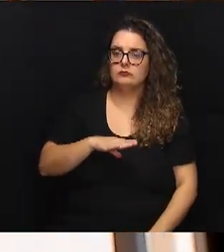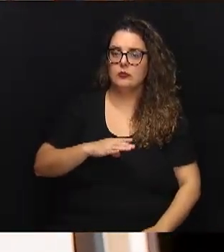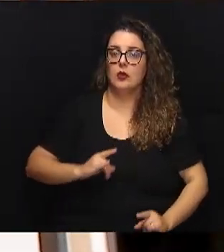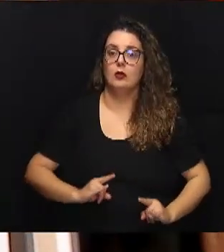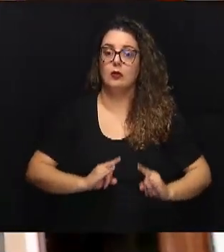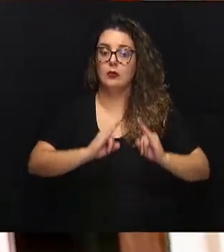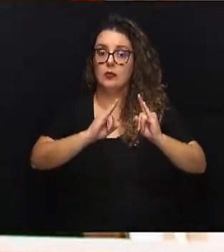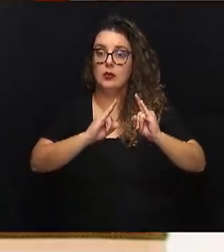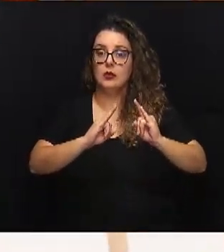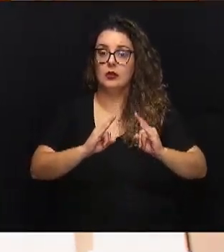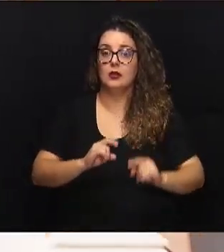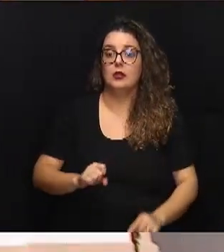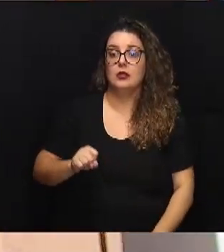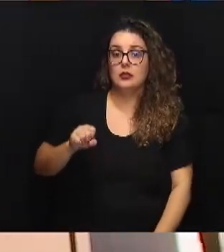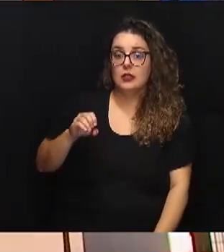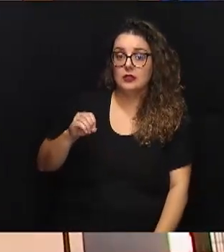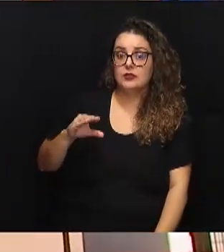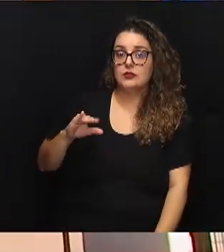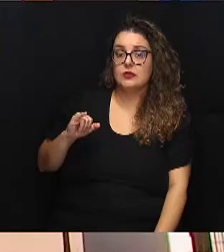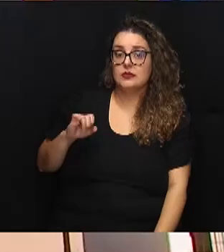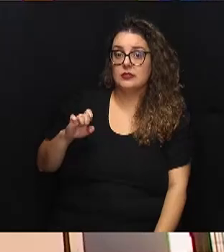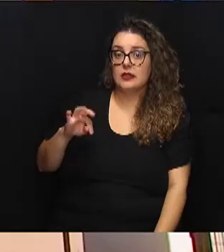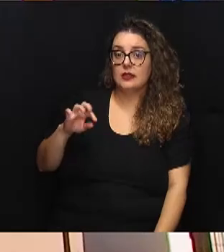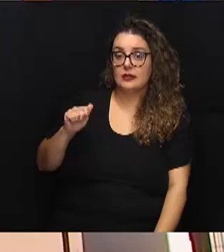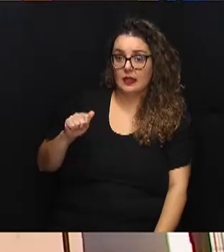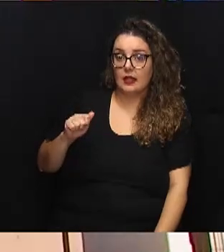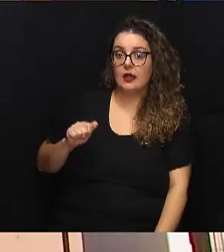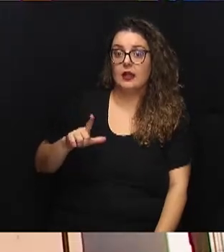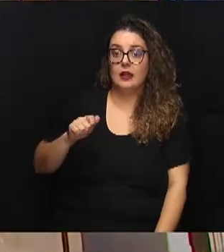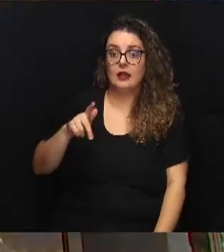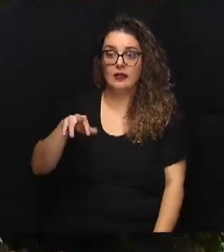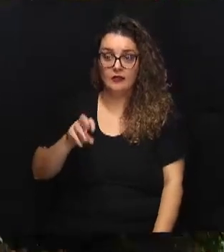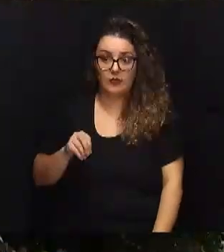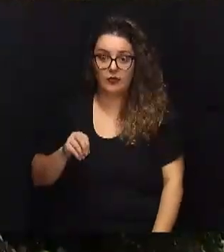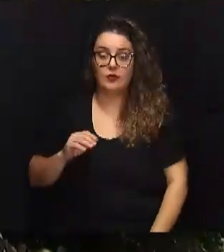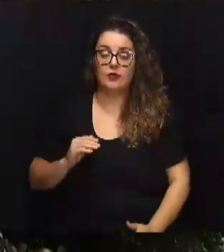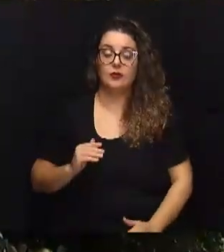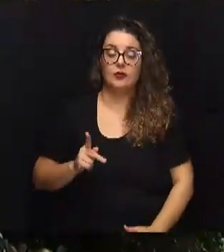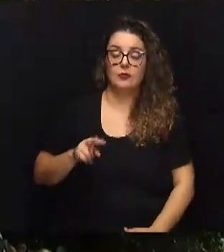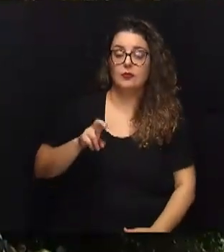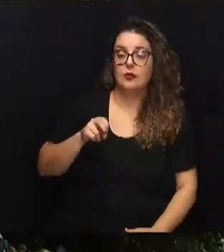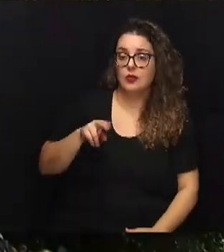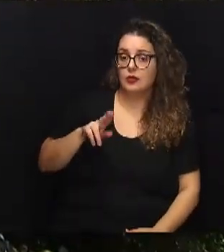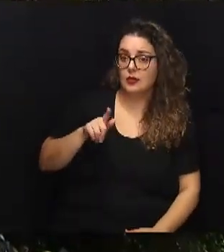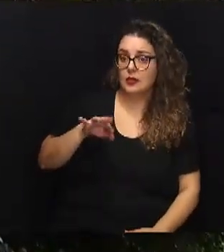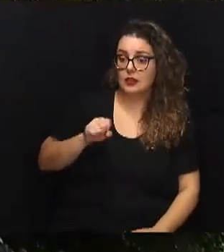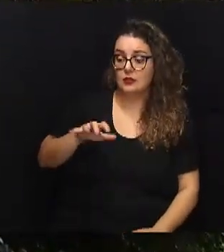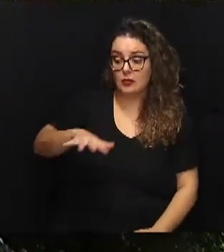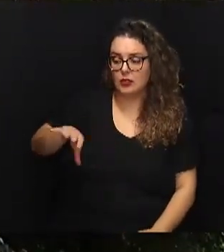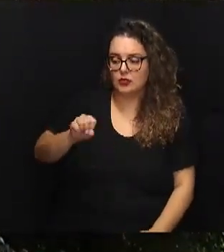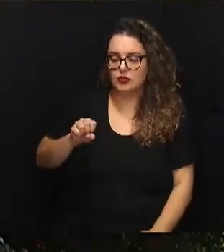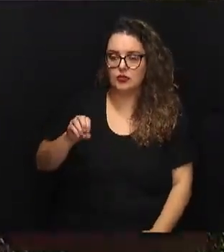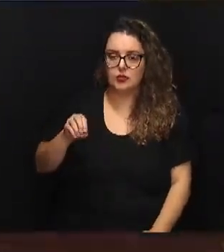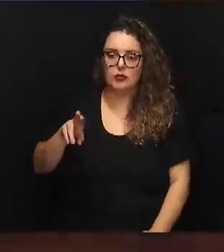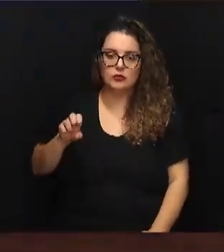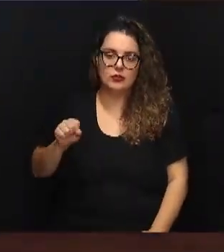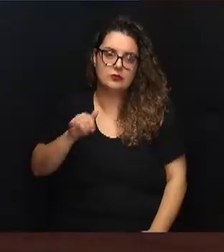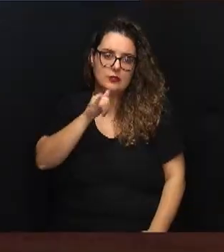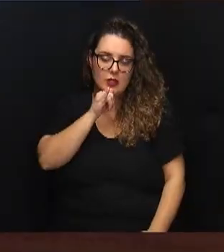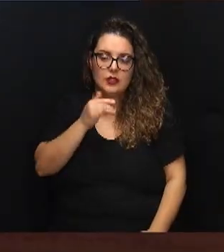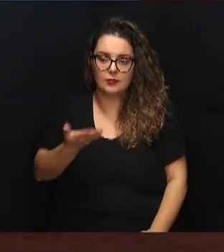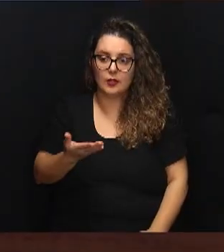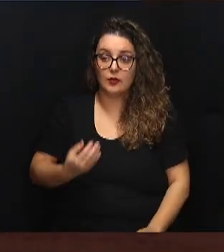edifício da Società Italiana Lavoro e Progresso, no distrito de Sousas, por exemplo,